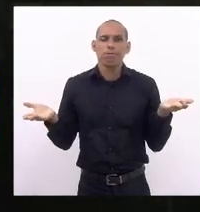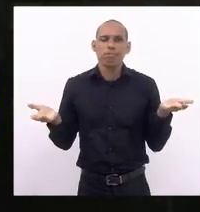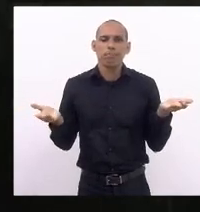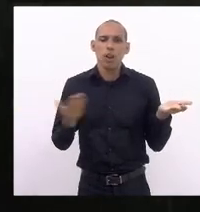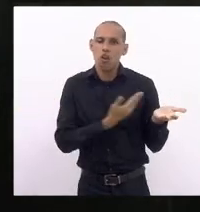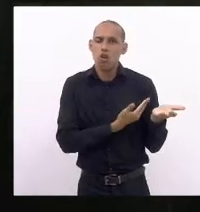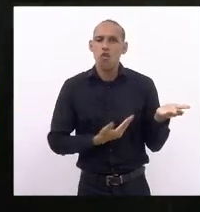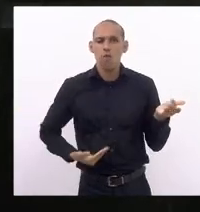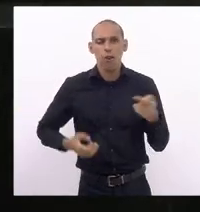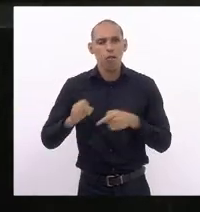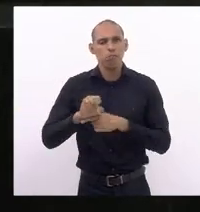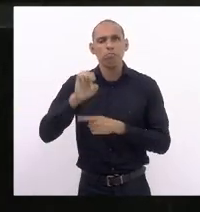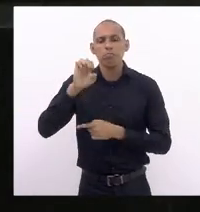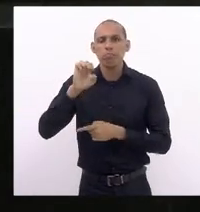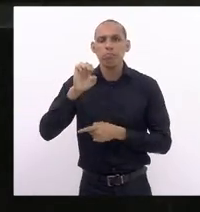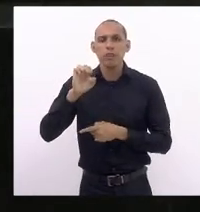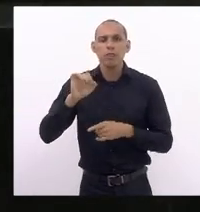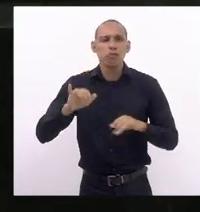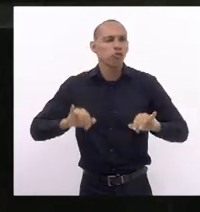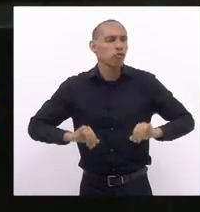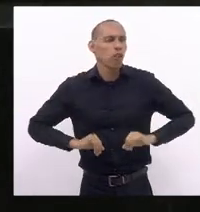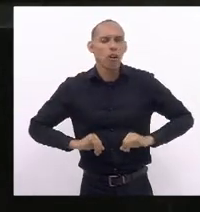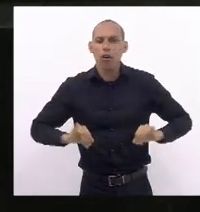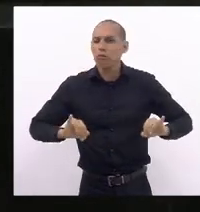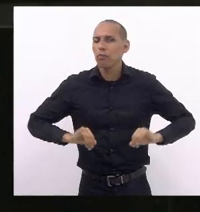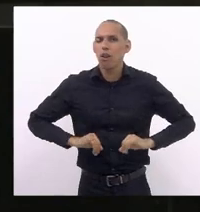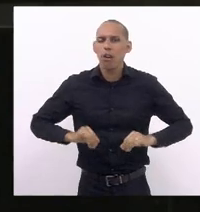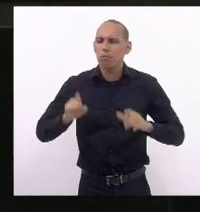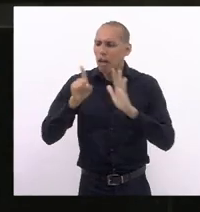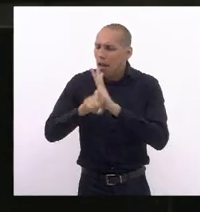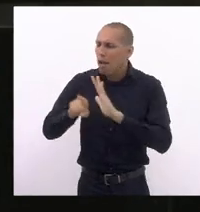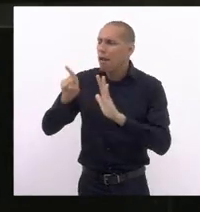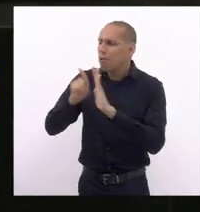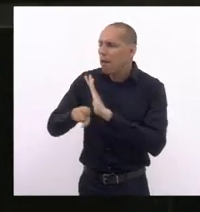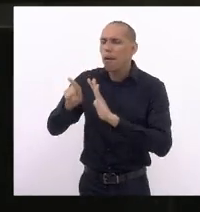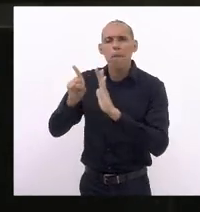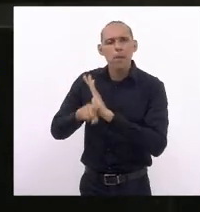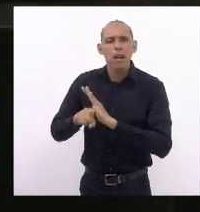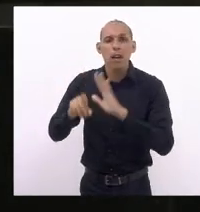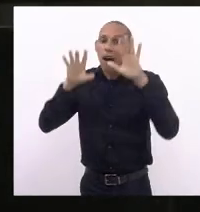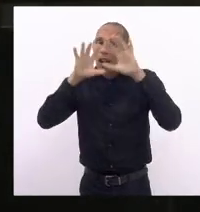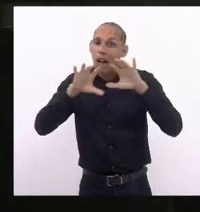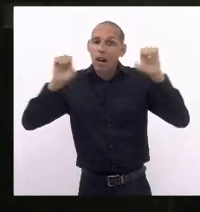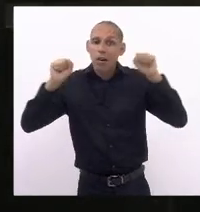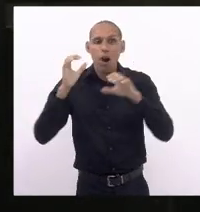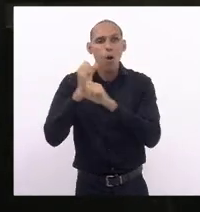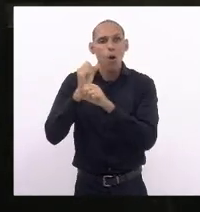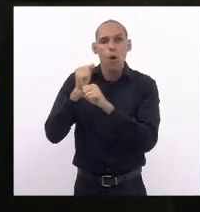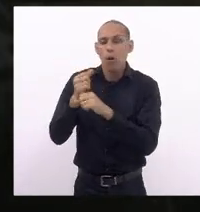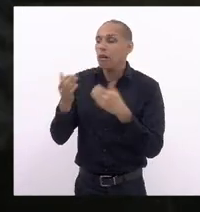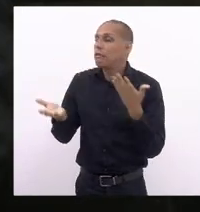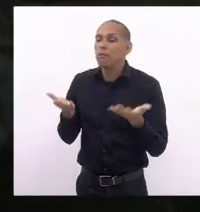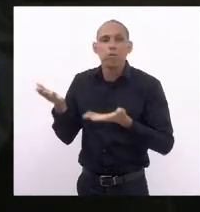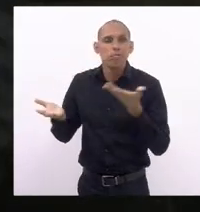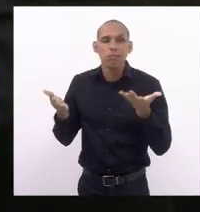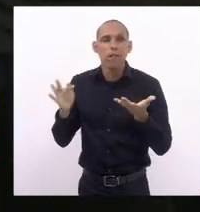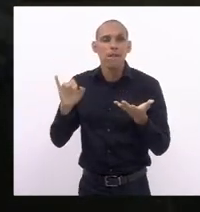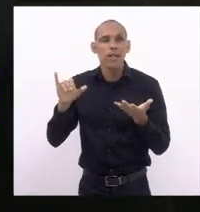do Estado, a cada ano, vem sofrendo questionamentos do próprio Tribunal de Contas a respeito. Os recursos do FEIS têm que